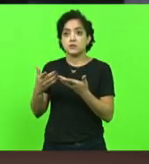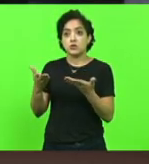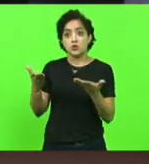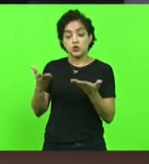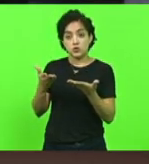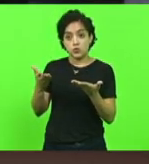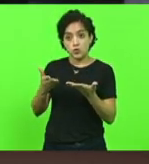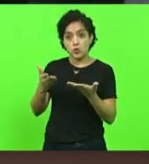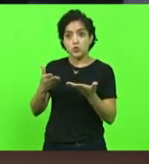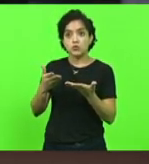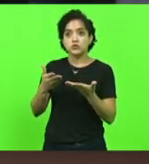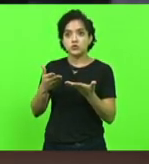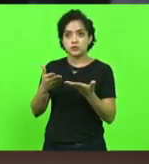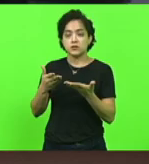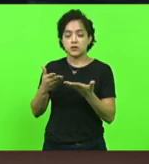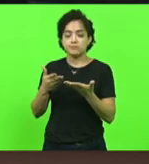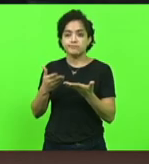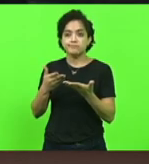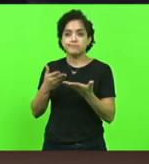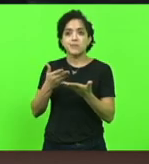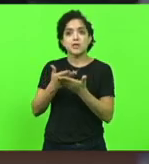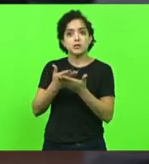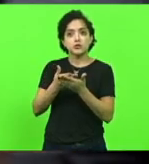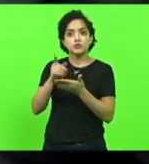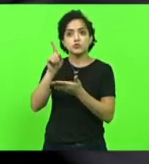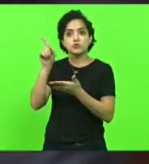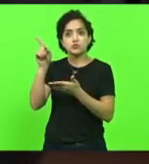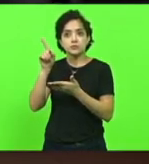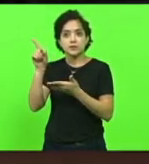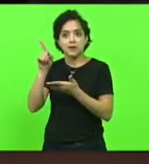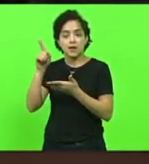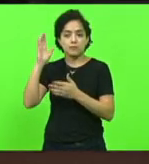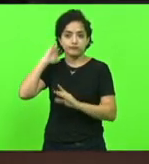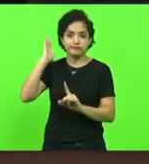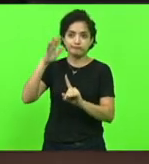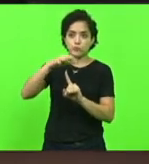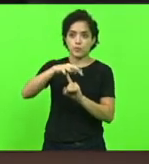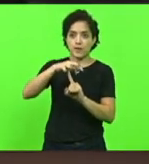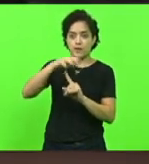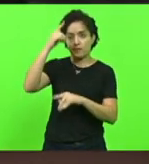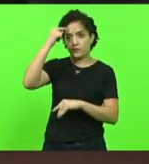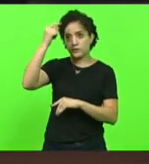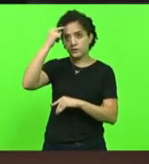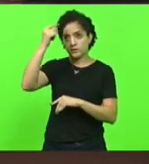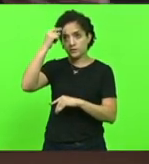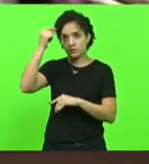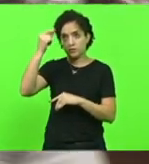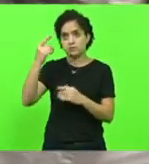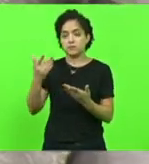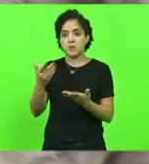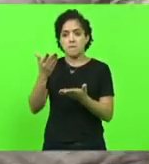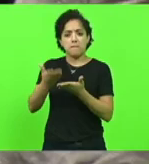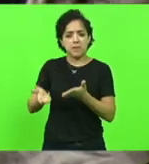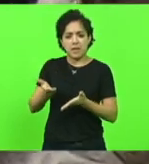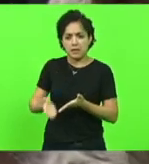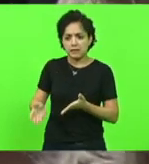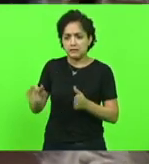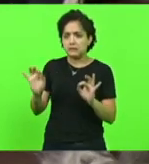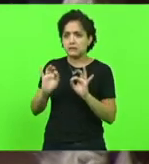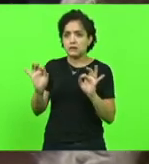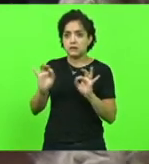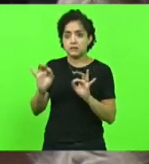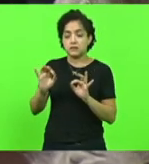estuda na Universidade Federal do Paraná. A gente pode demorar. Então, não existe nenhuma condição de qualquer perda de qualidade, até porque o